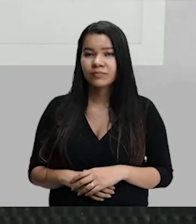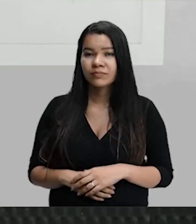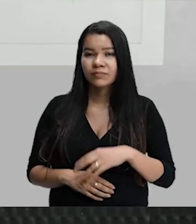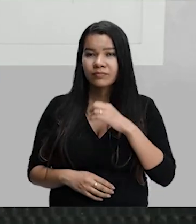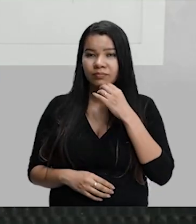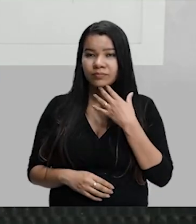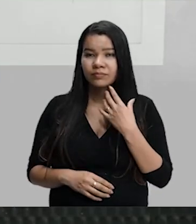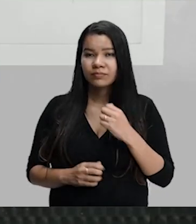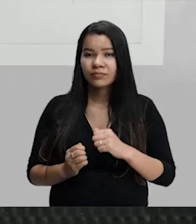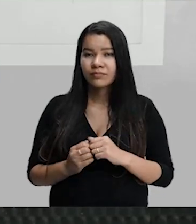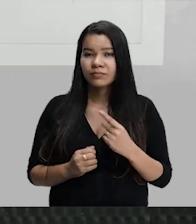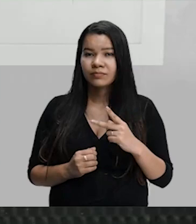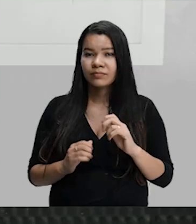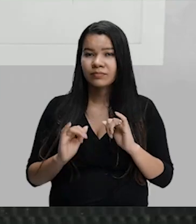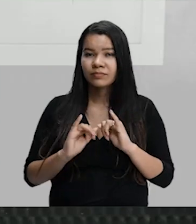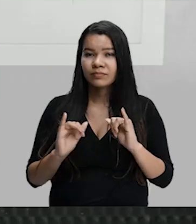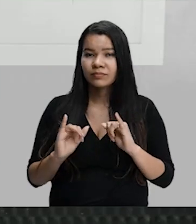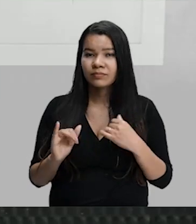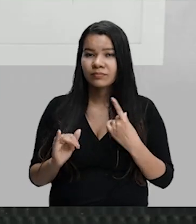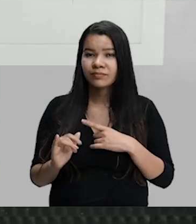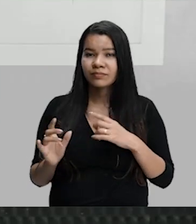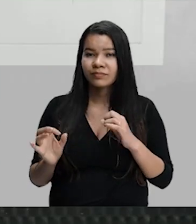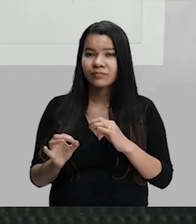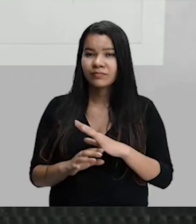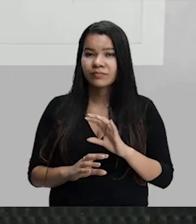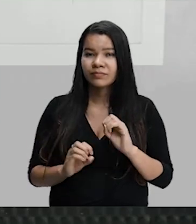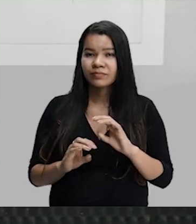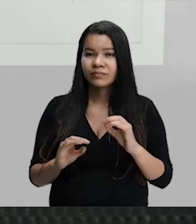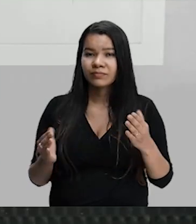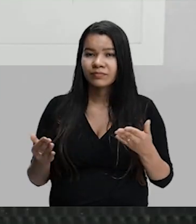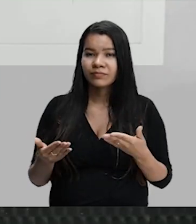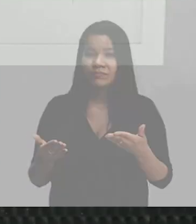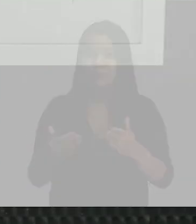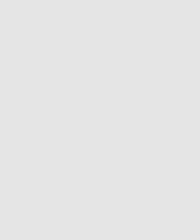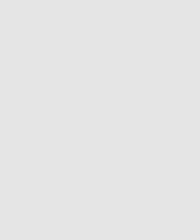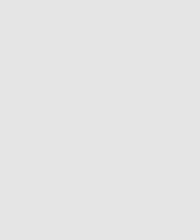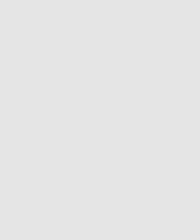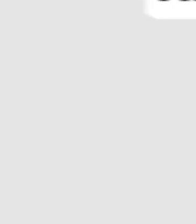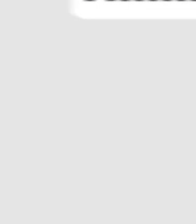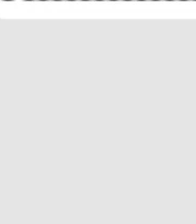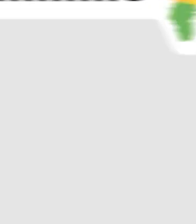Bom, então com essas informações, nós finalizamos a aula de hoje e até a próxima.